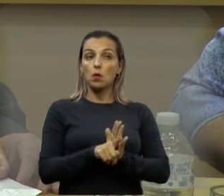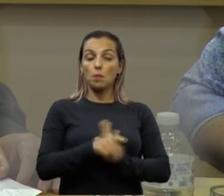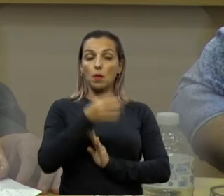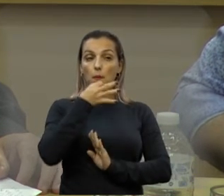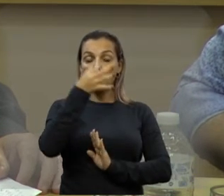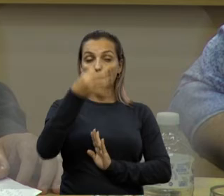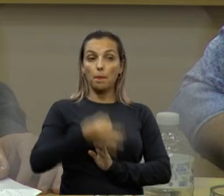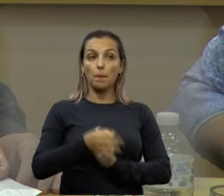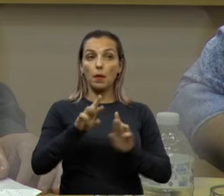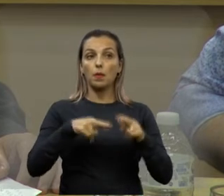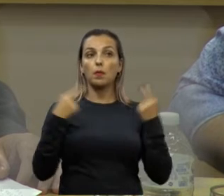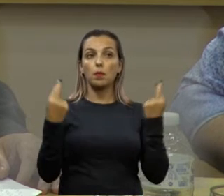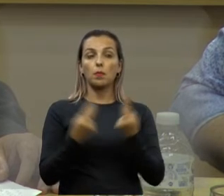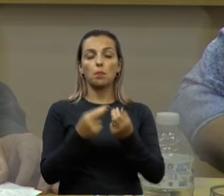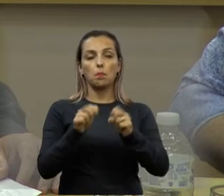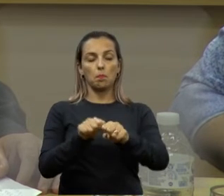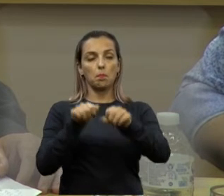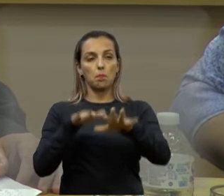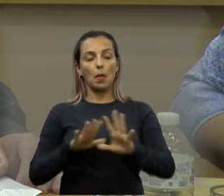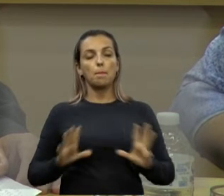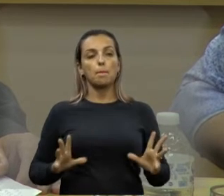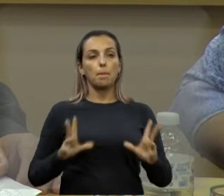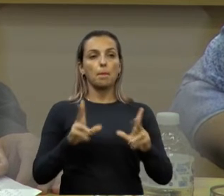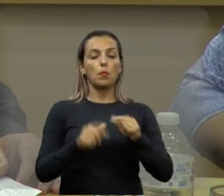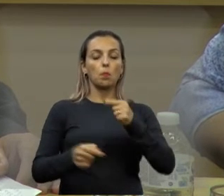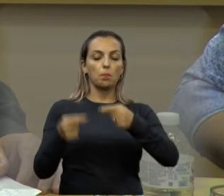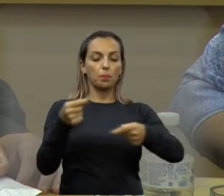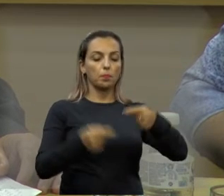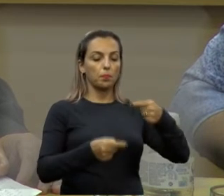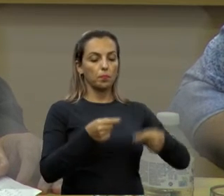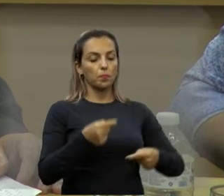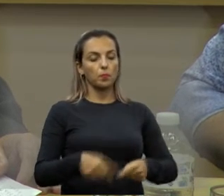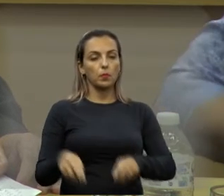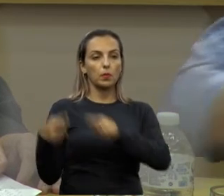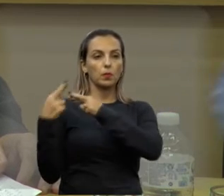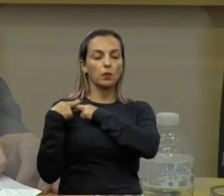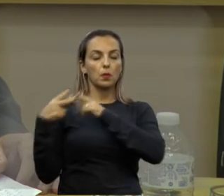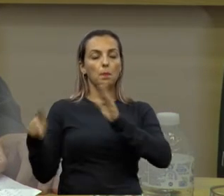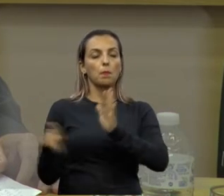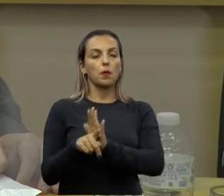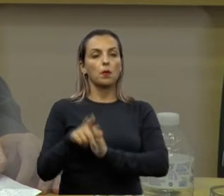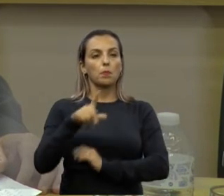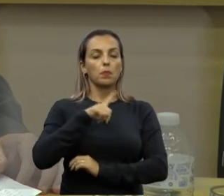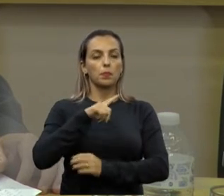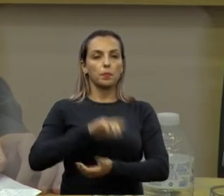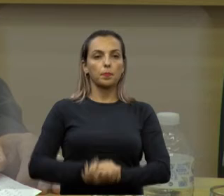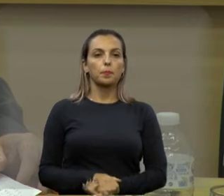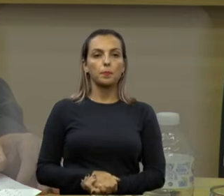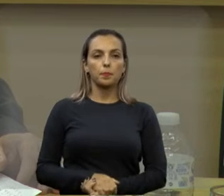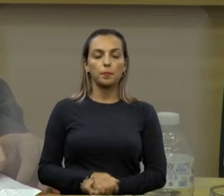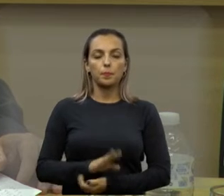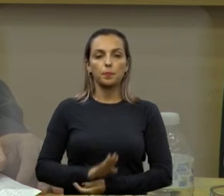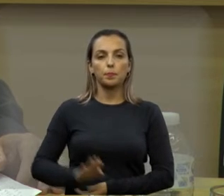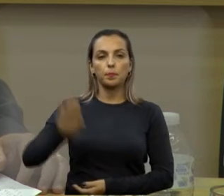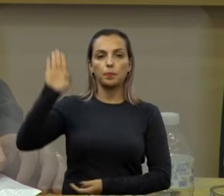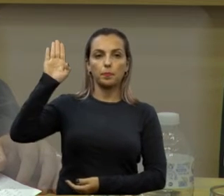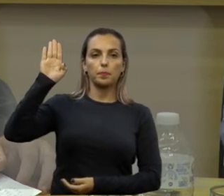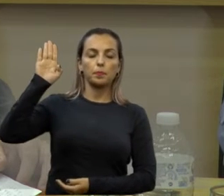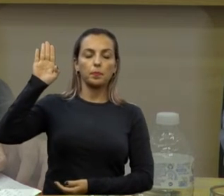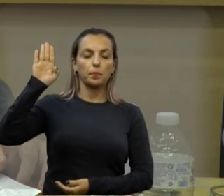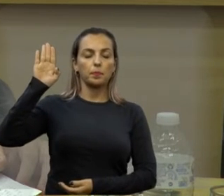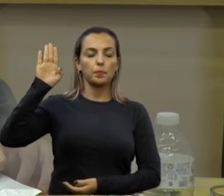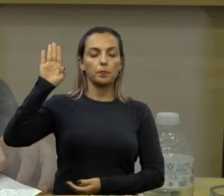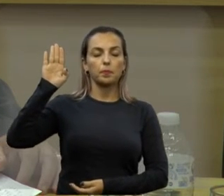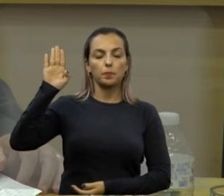proponha uma audiência pública para todo mundo poderia bater com muita responsabilidade e esse pé declaração de